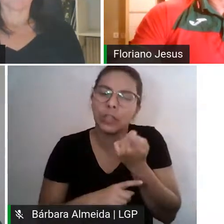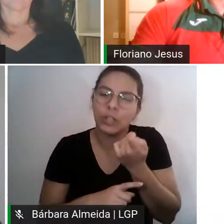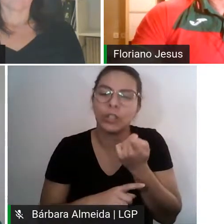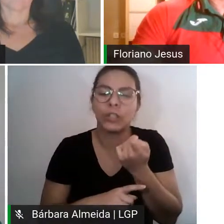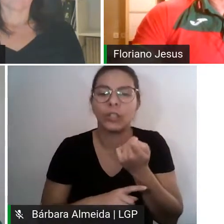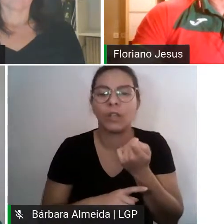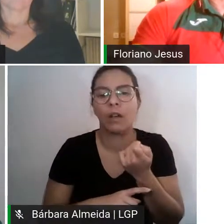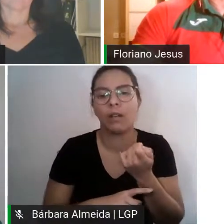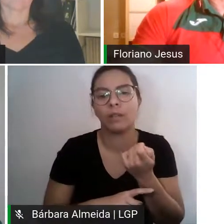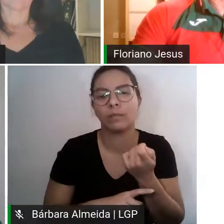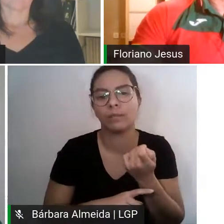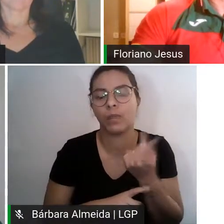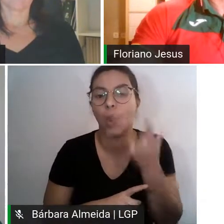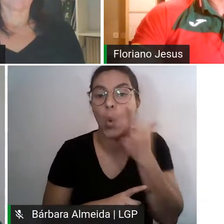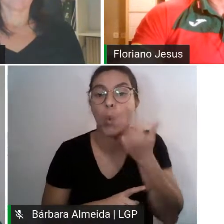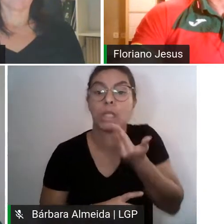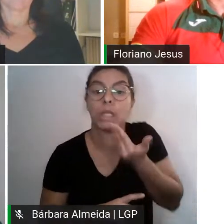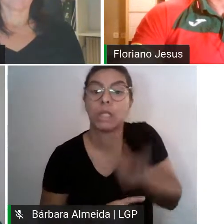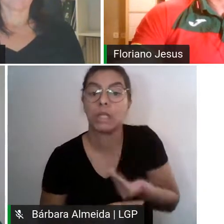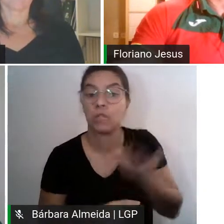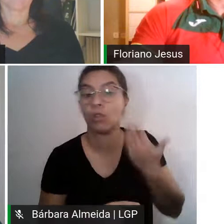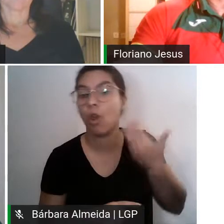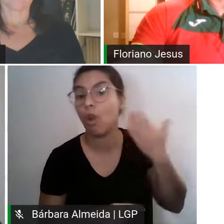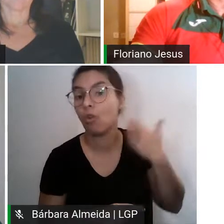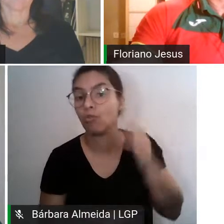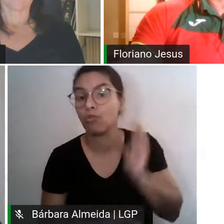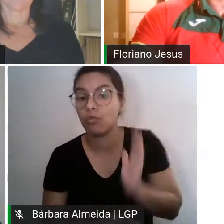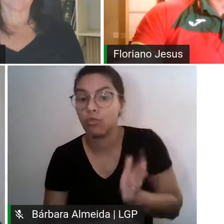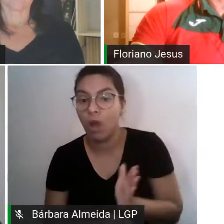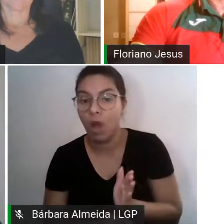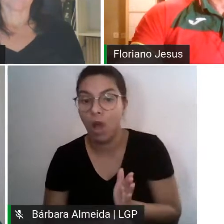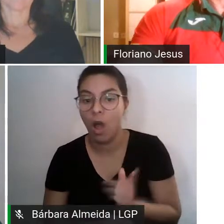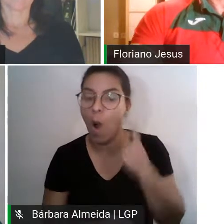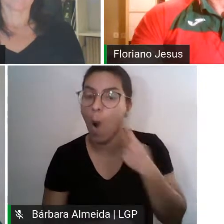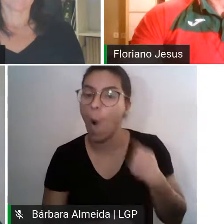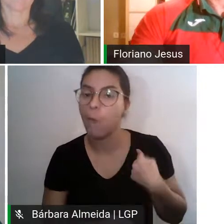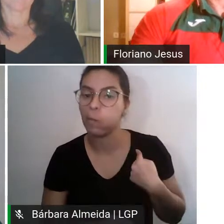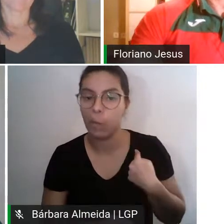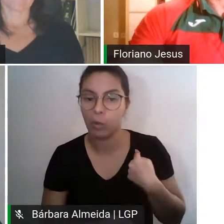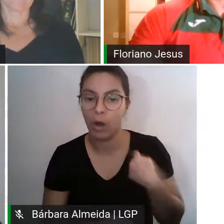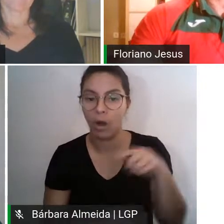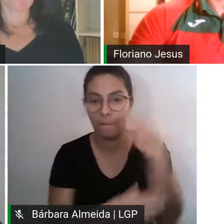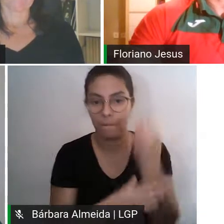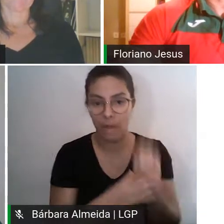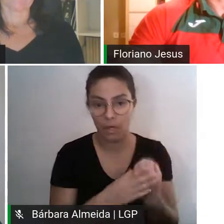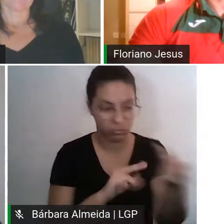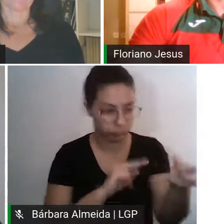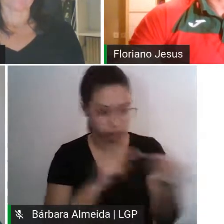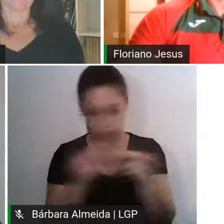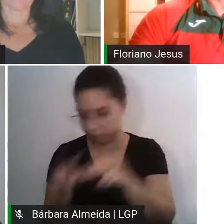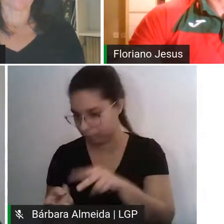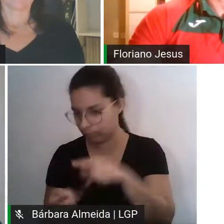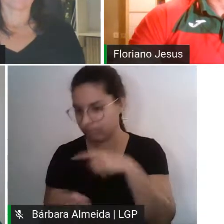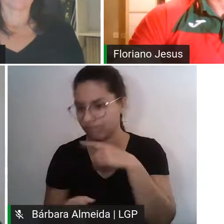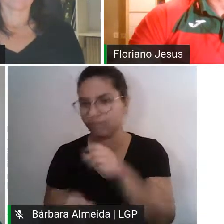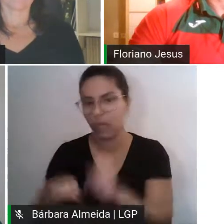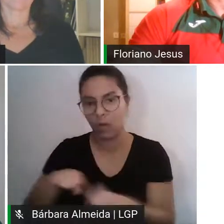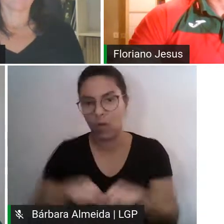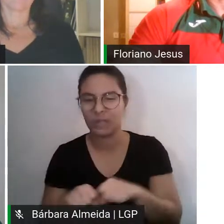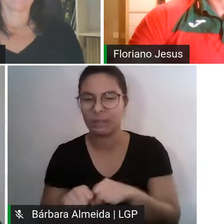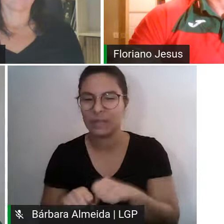Para quem tem conhecimento do método do basquete e vem para a canoagem, fica muito aquém,